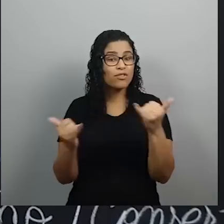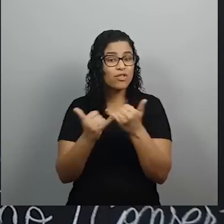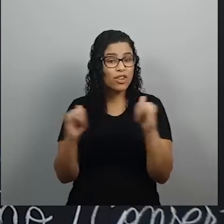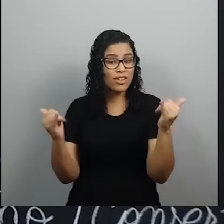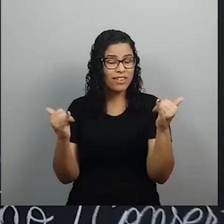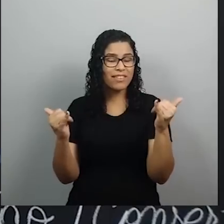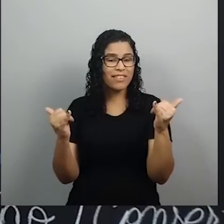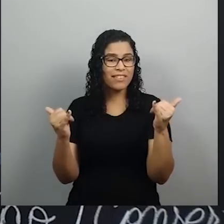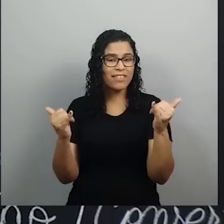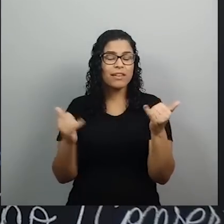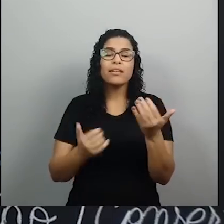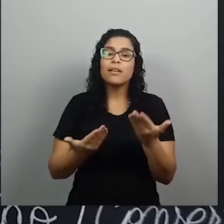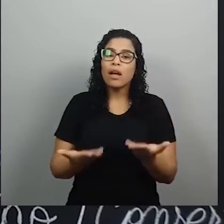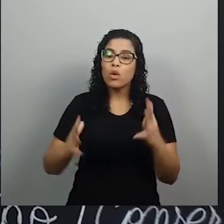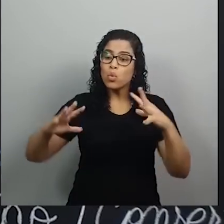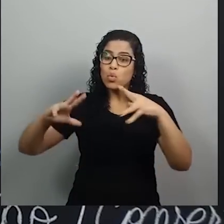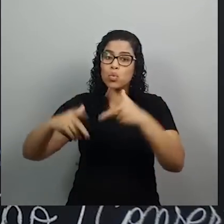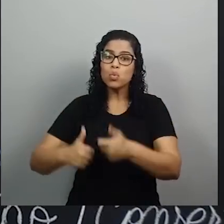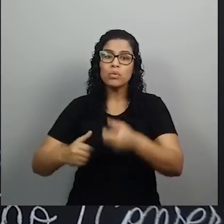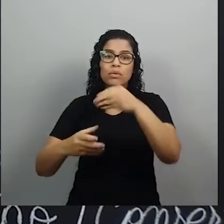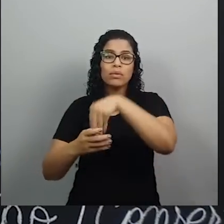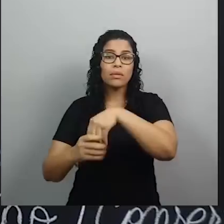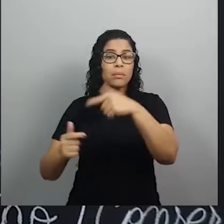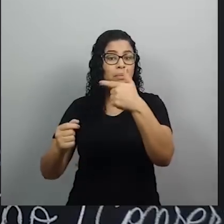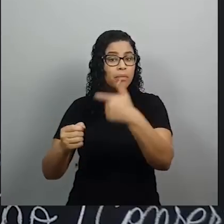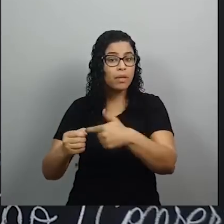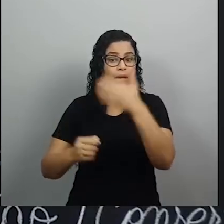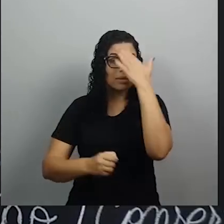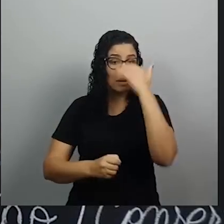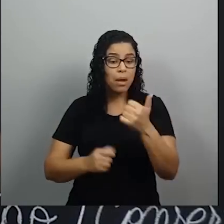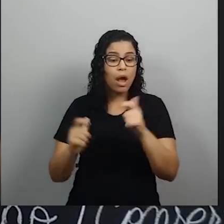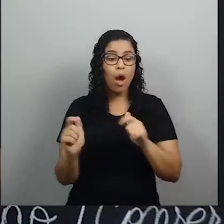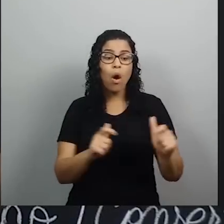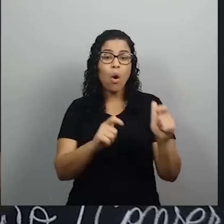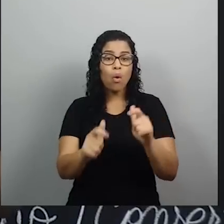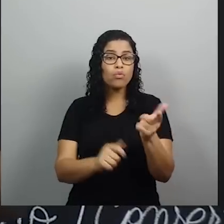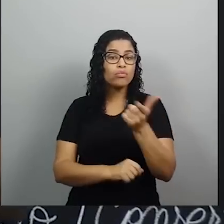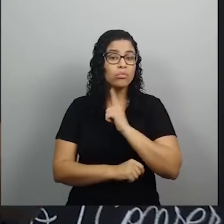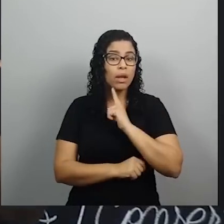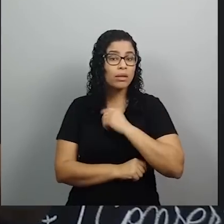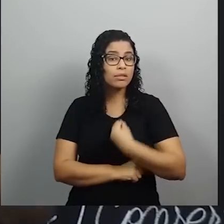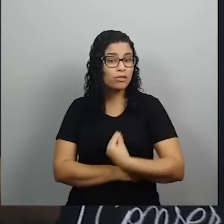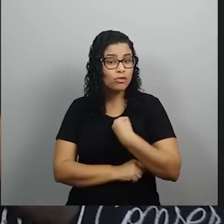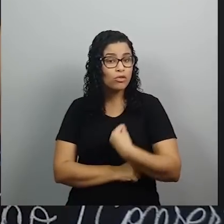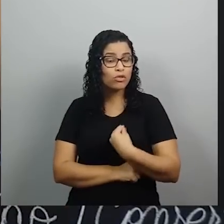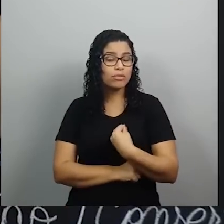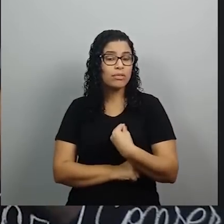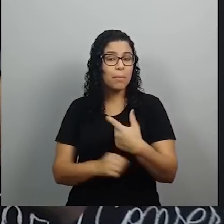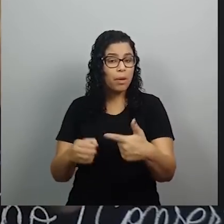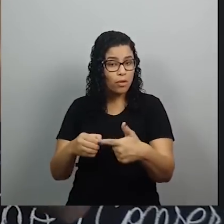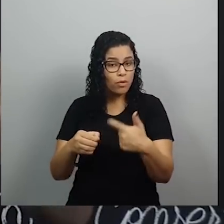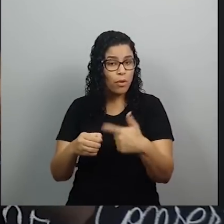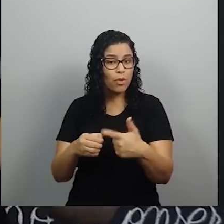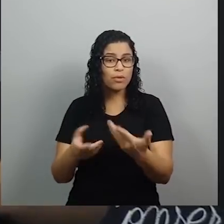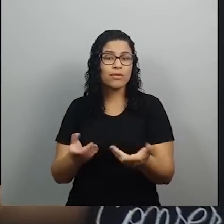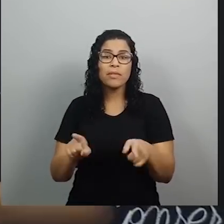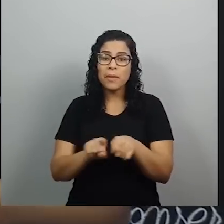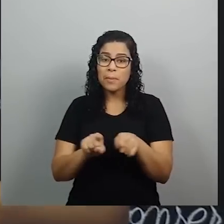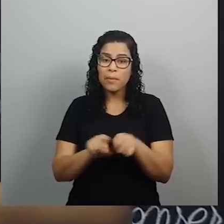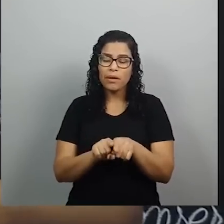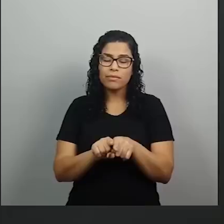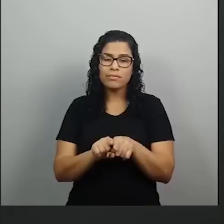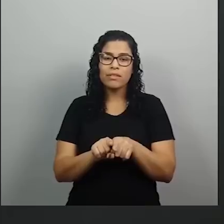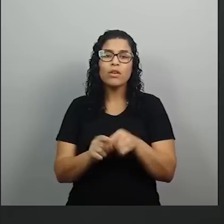combustível. E o estudo do petróleo, para se saber onde tem mais petróleo, a datação é muito relacionada com o